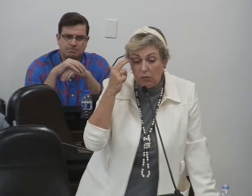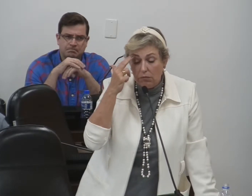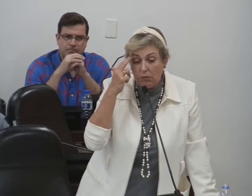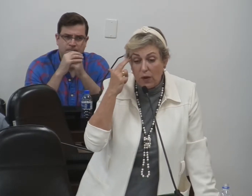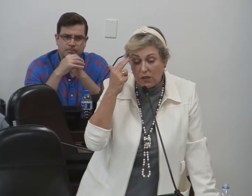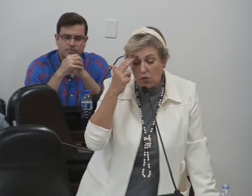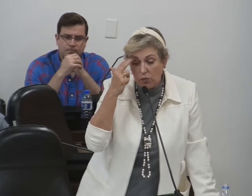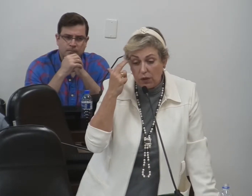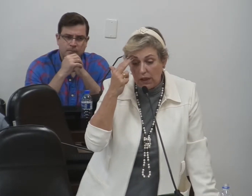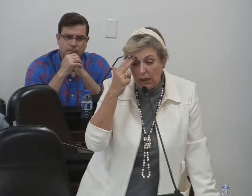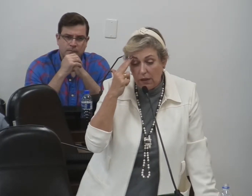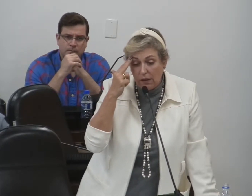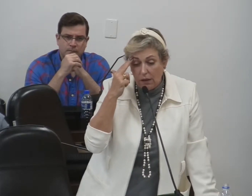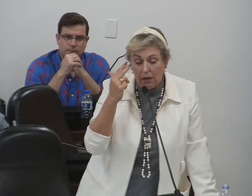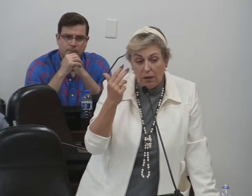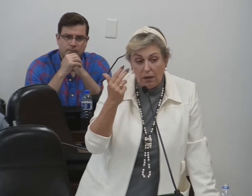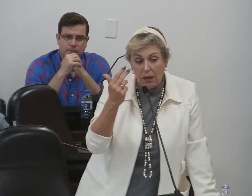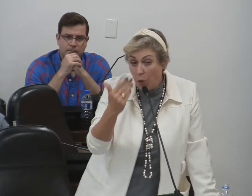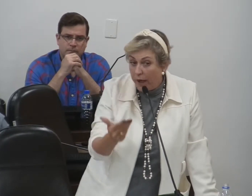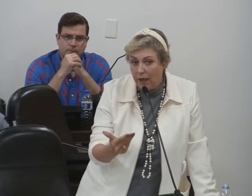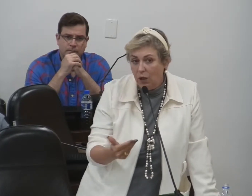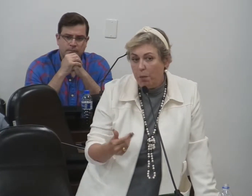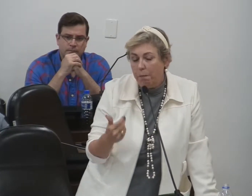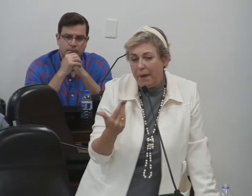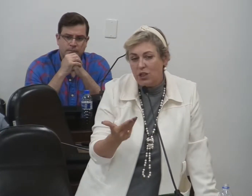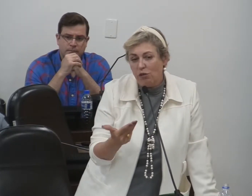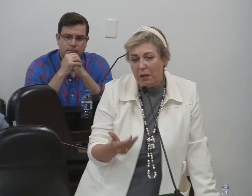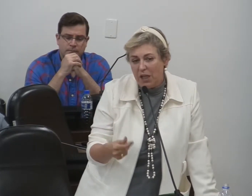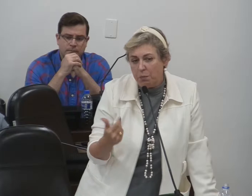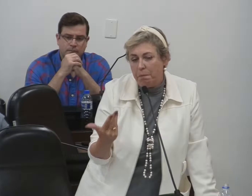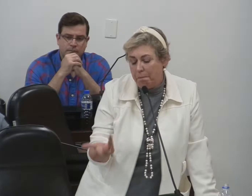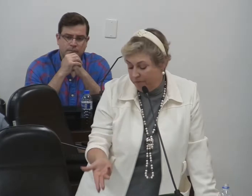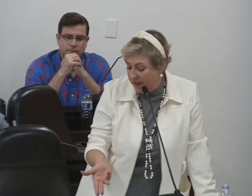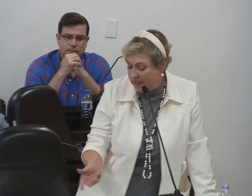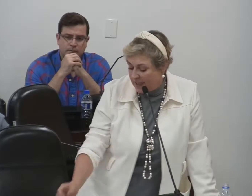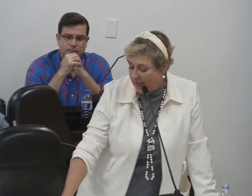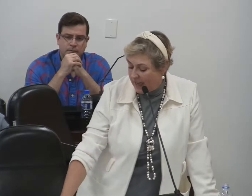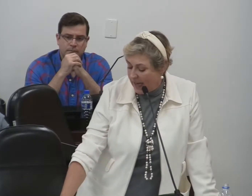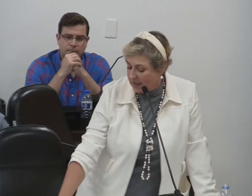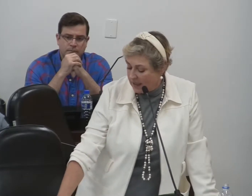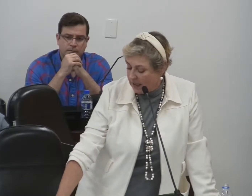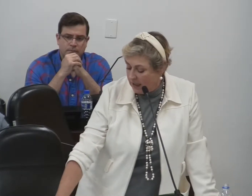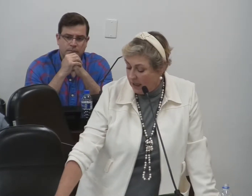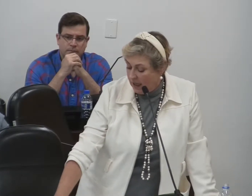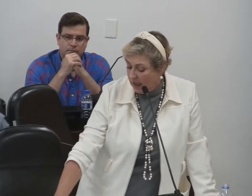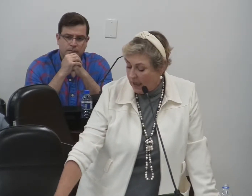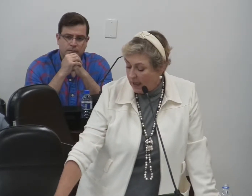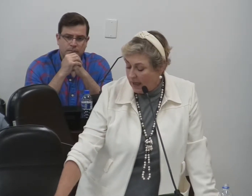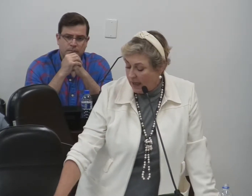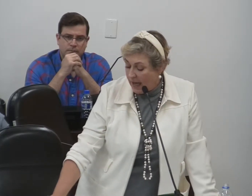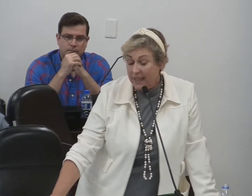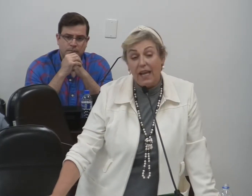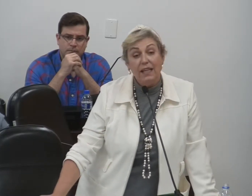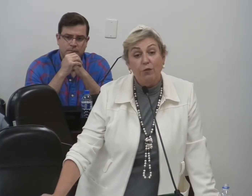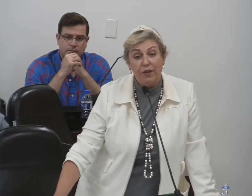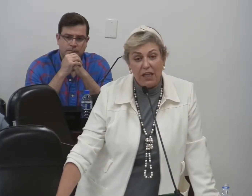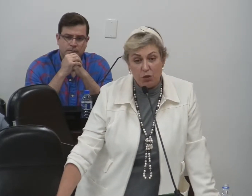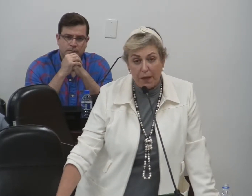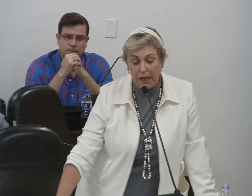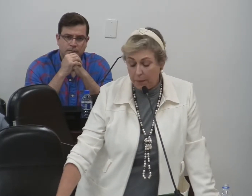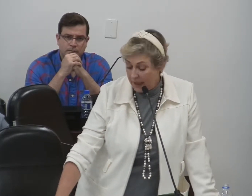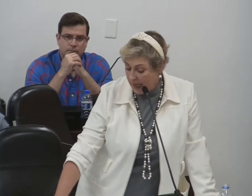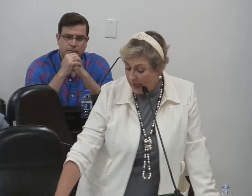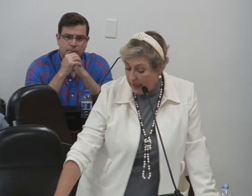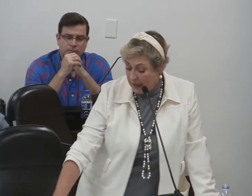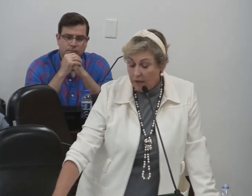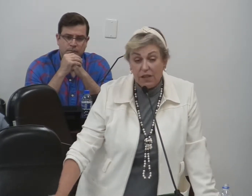É um assunto que, embora eu particularmente fiz nessa casa aqui a ideia da frente